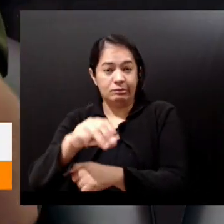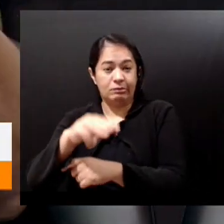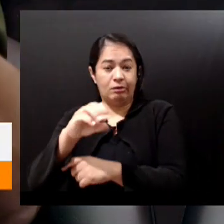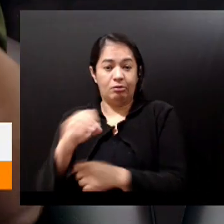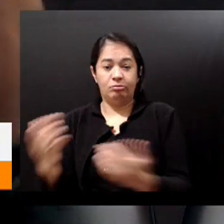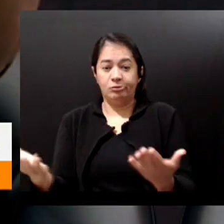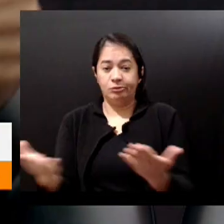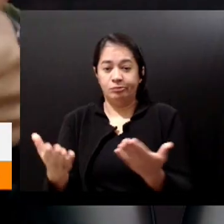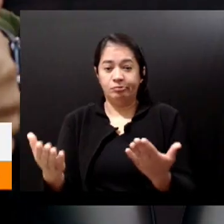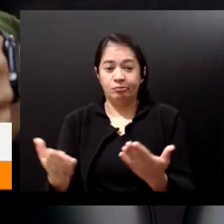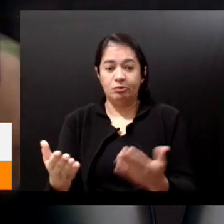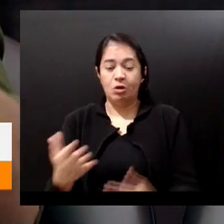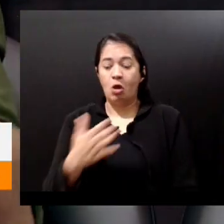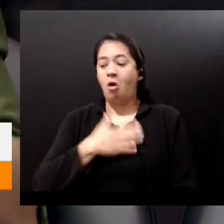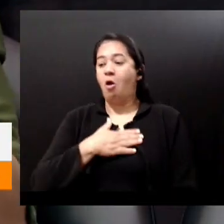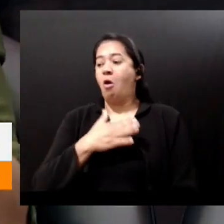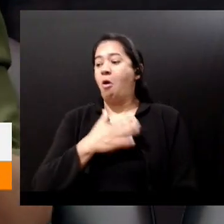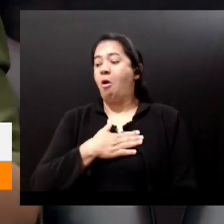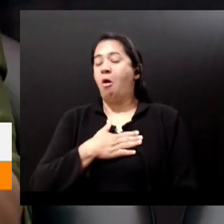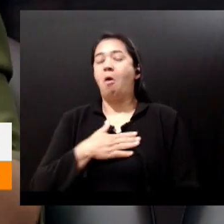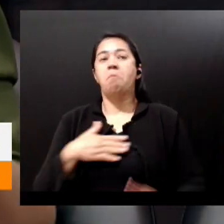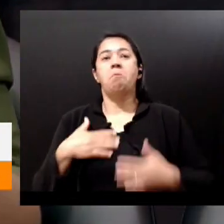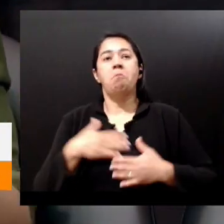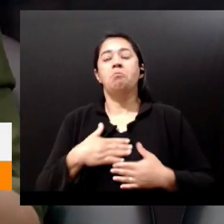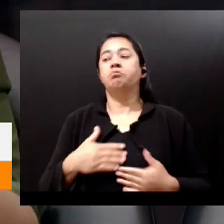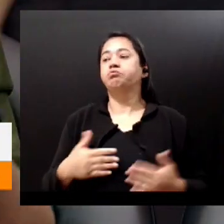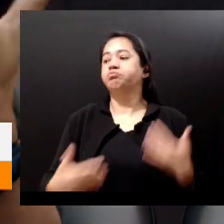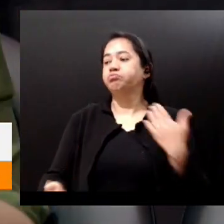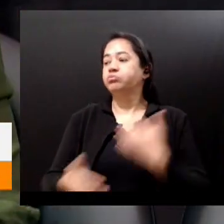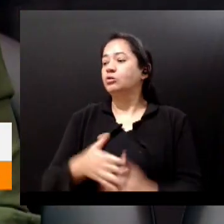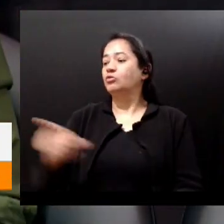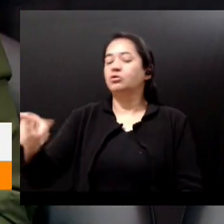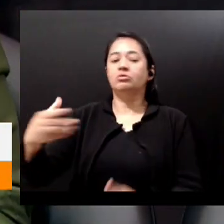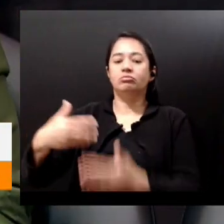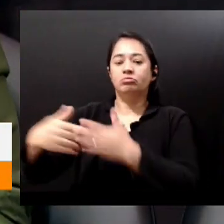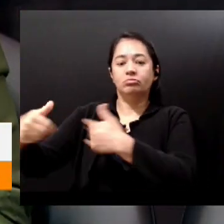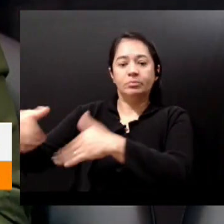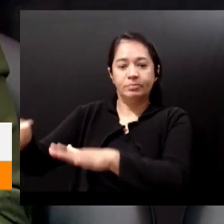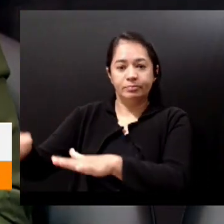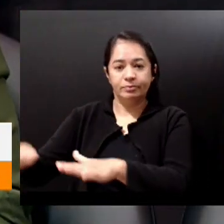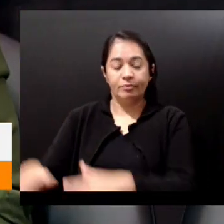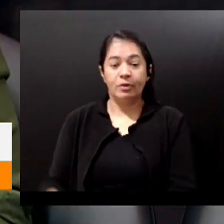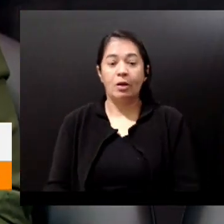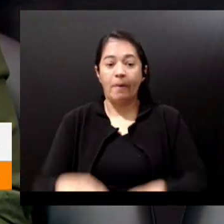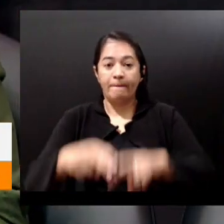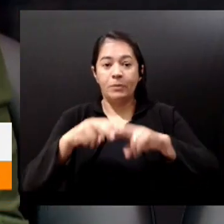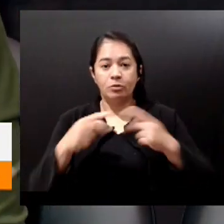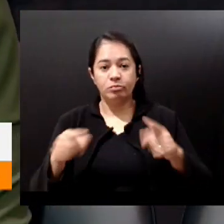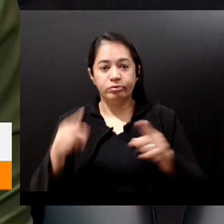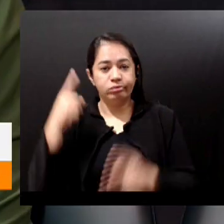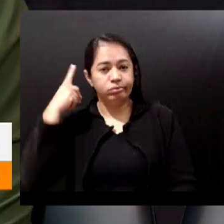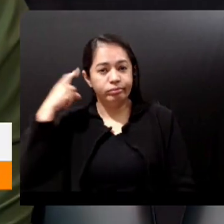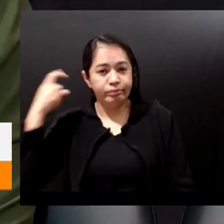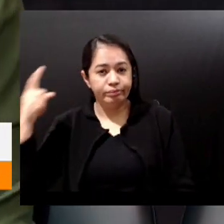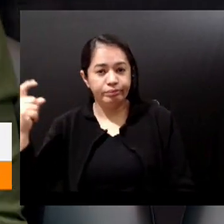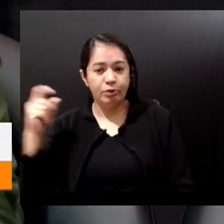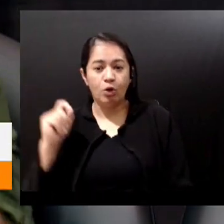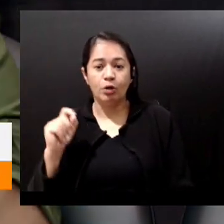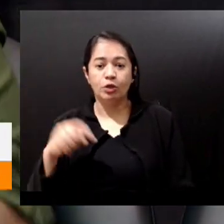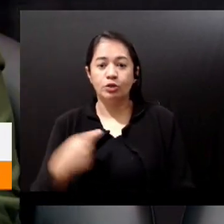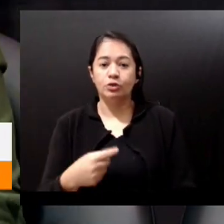gozo em cima do gozo do outro. Uhum. Então aí o som, né, até a gente estava falando aqui sobre Samara,